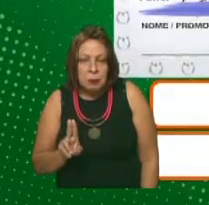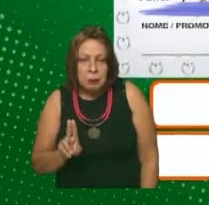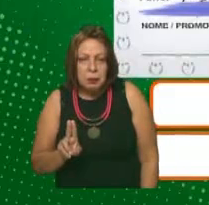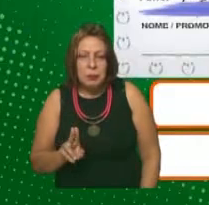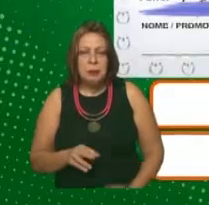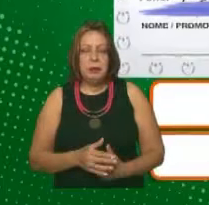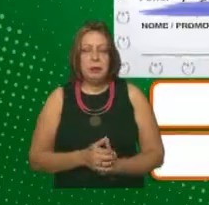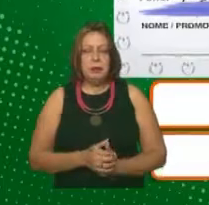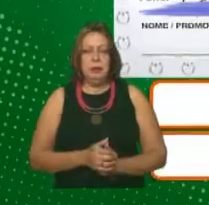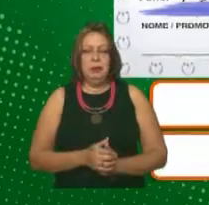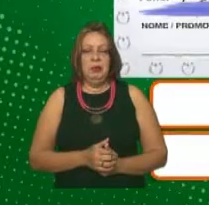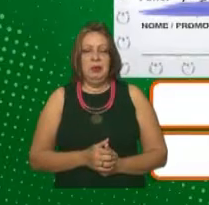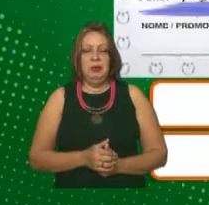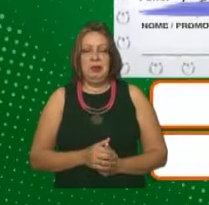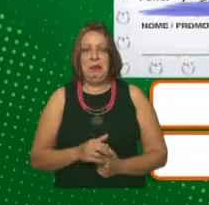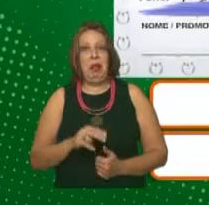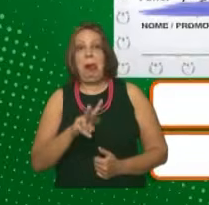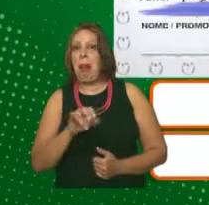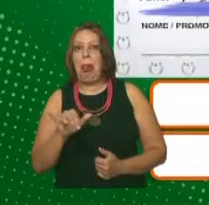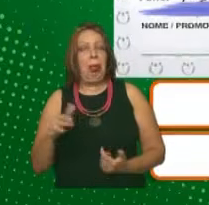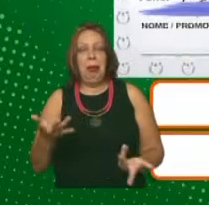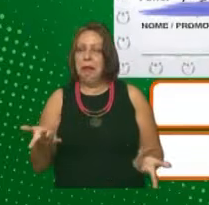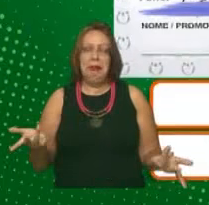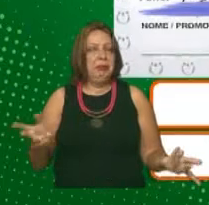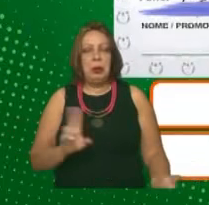Então, ó, Miralda, é você. Miralda, Miralda.